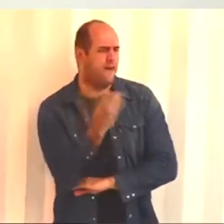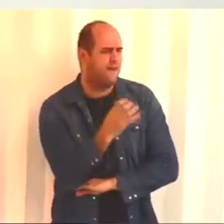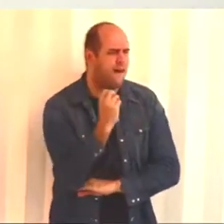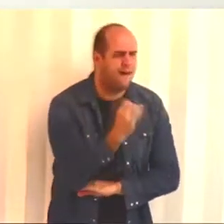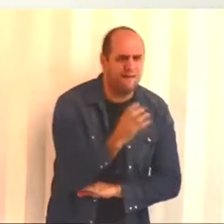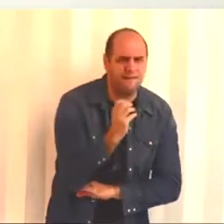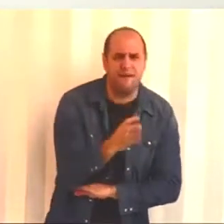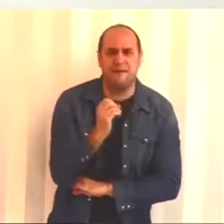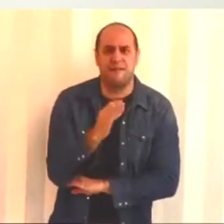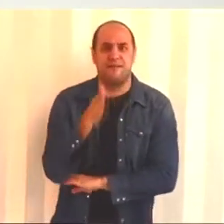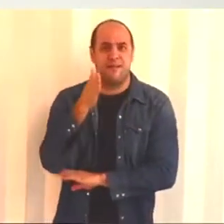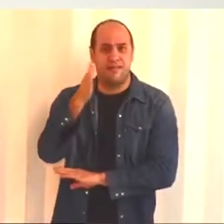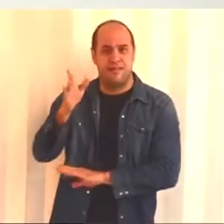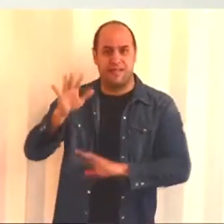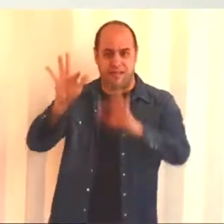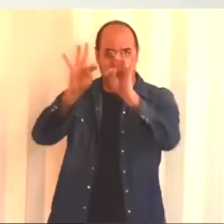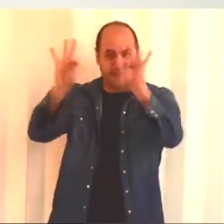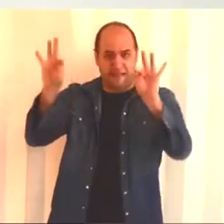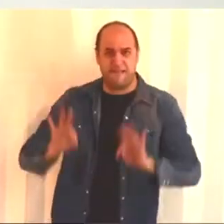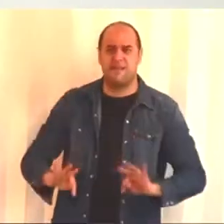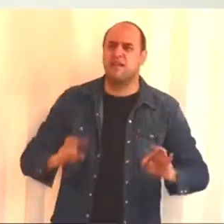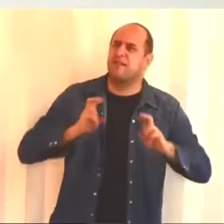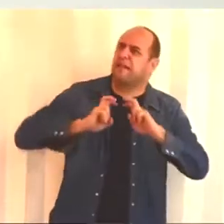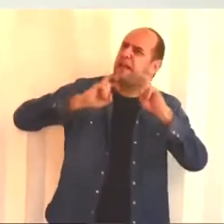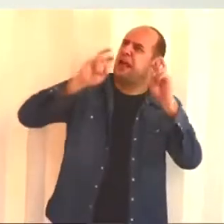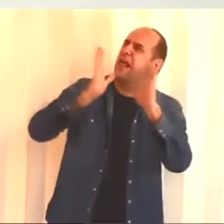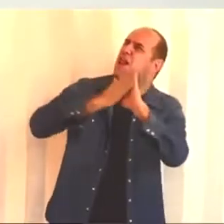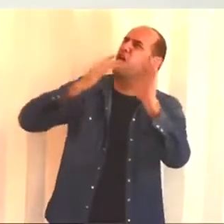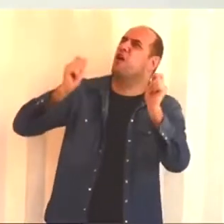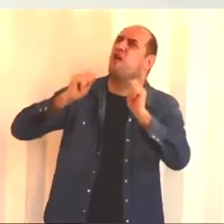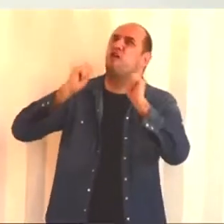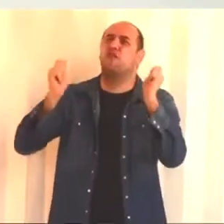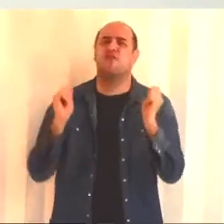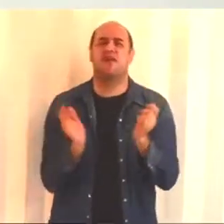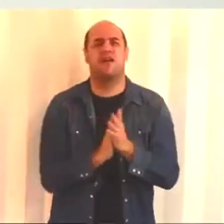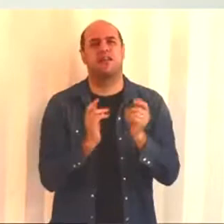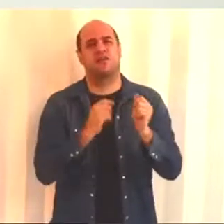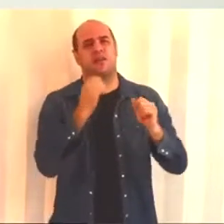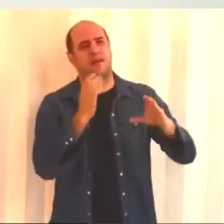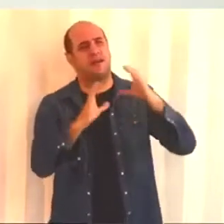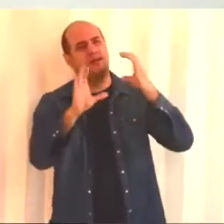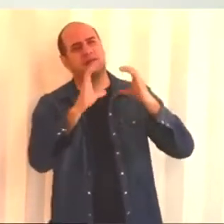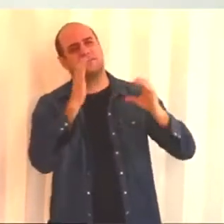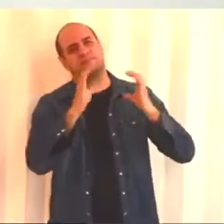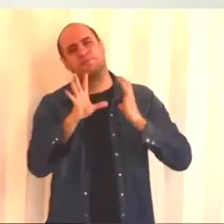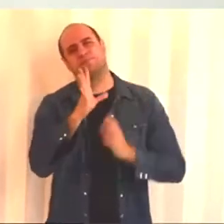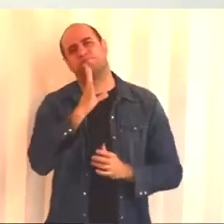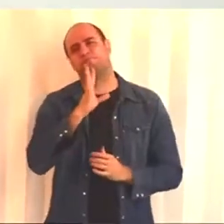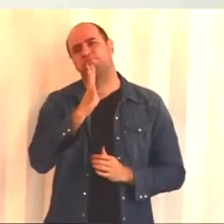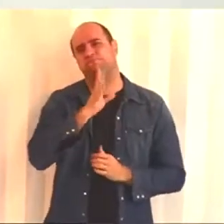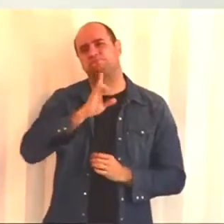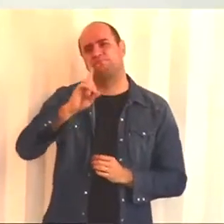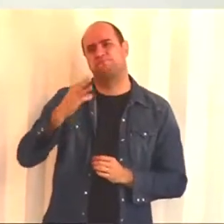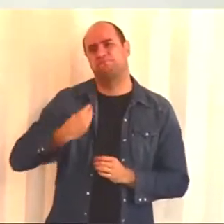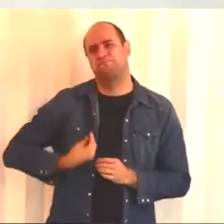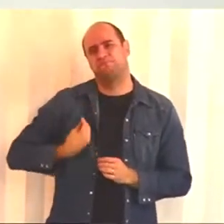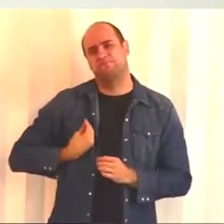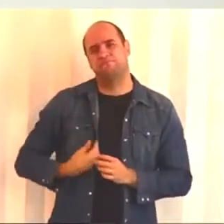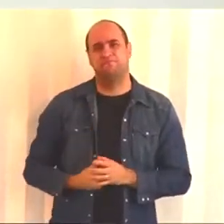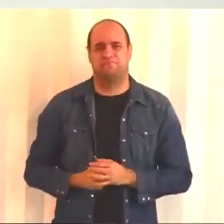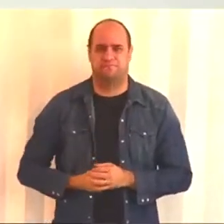para a casa de Deus, com louvores, com gritos de alegria, estavam cantando e reconhecendo quem é Deus na vida